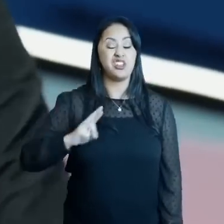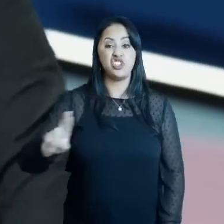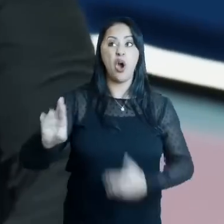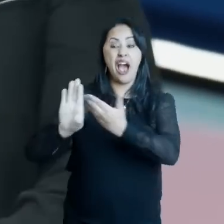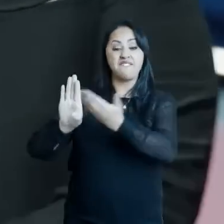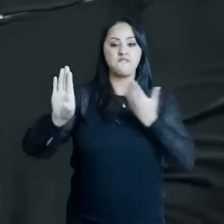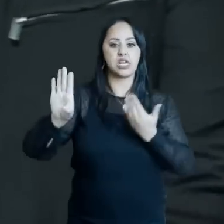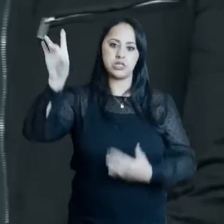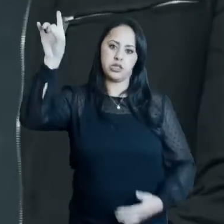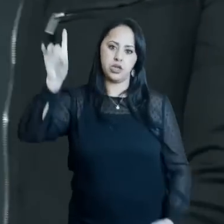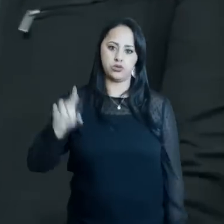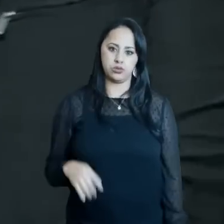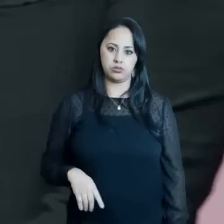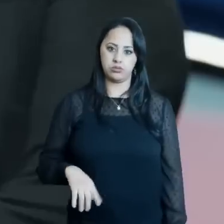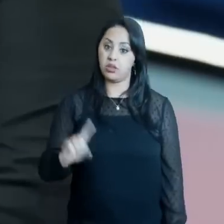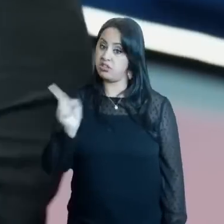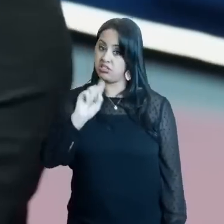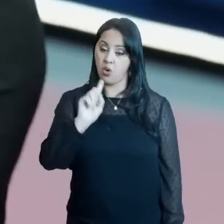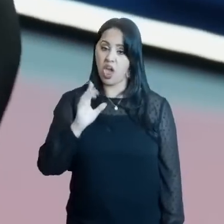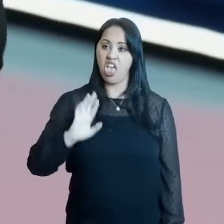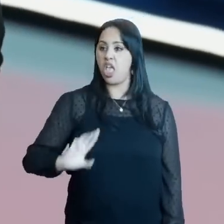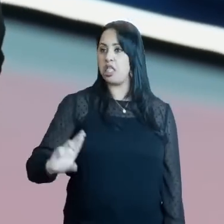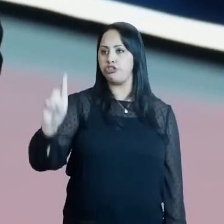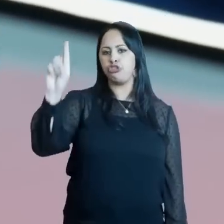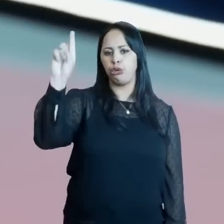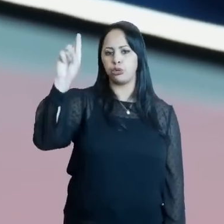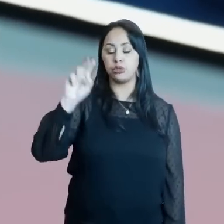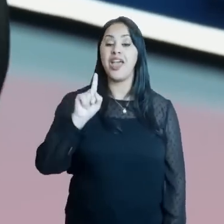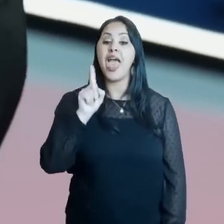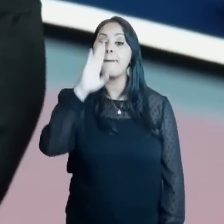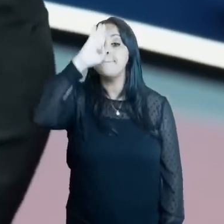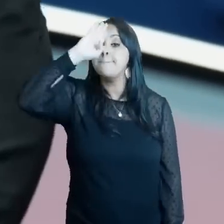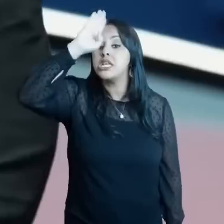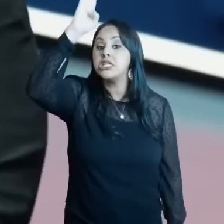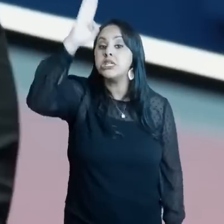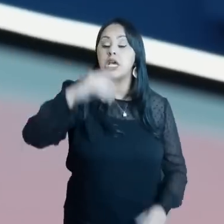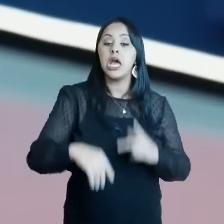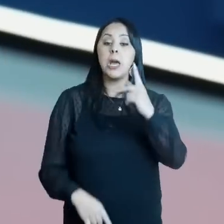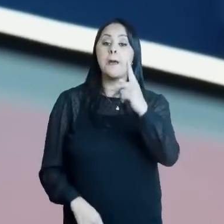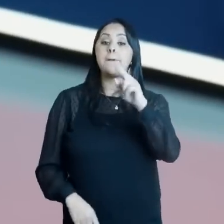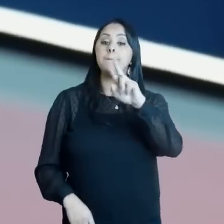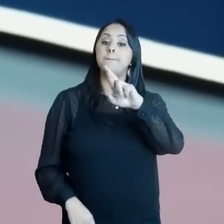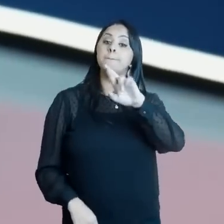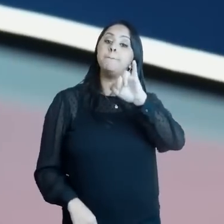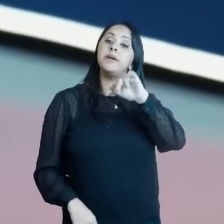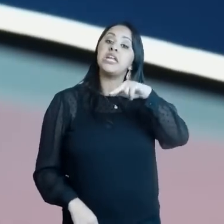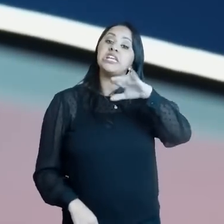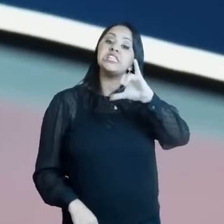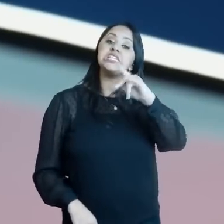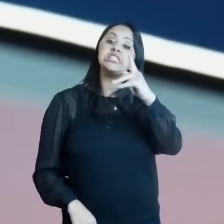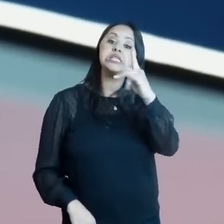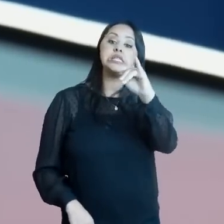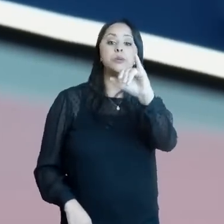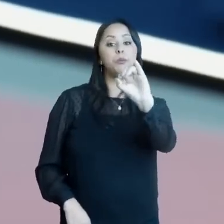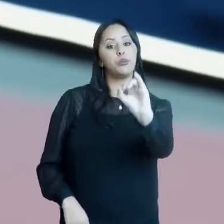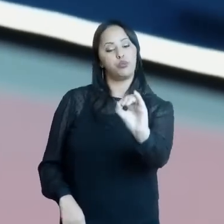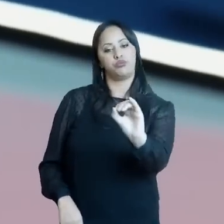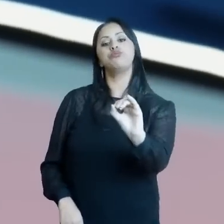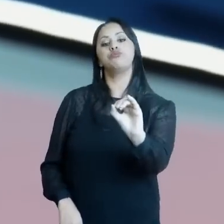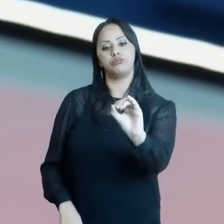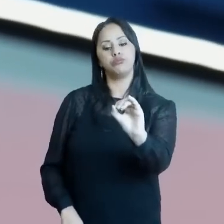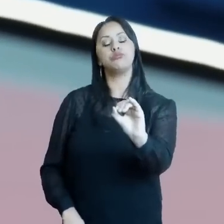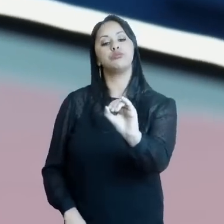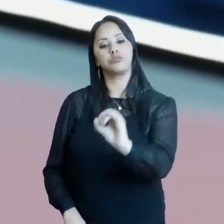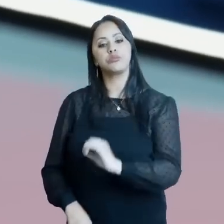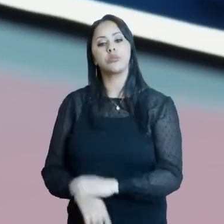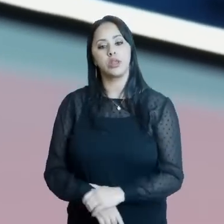nos afasta de Deus. Isso não é coisa de religiosidade, isso é princípio. Reconhece o Senhor em todos os seus caminhos e Ele endireitará as suas veredas, está escrito na